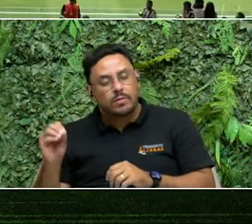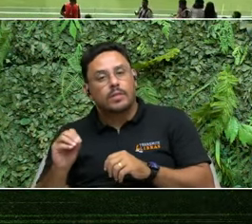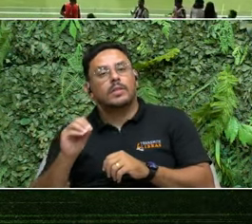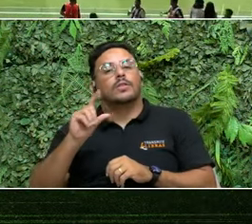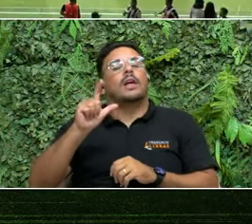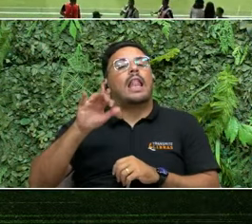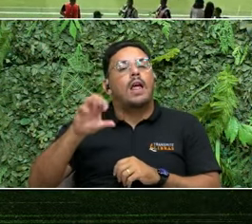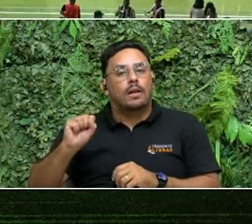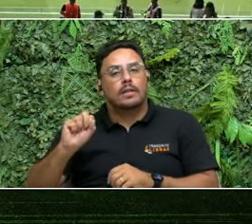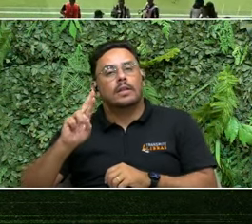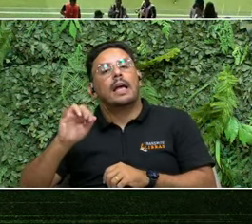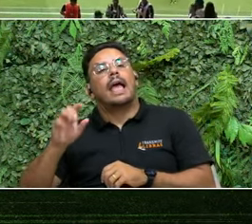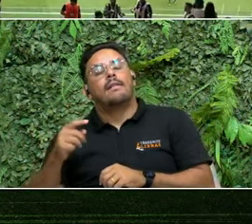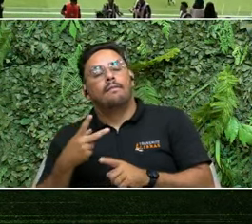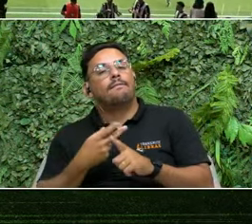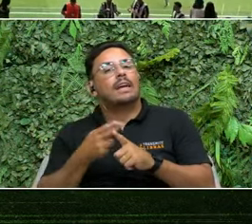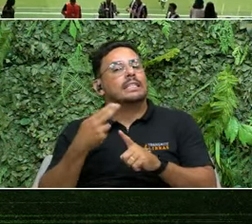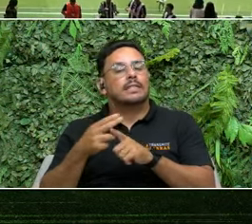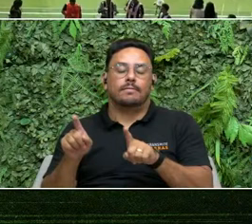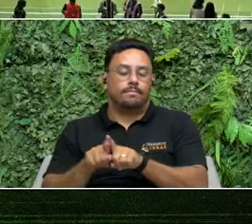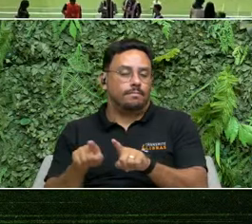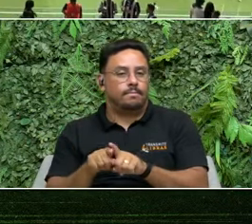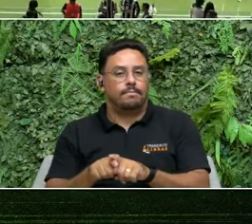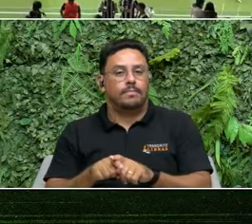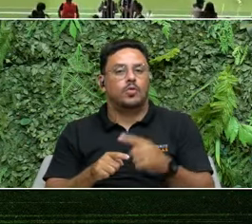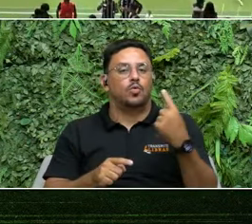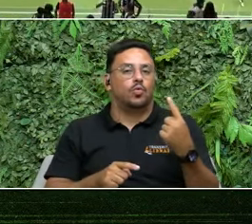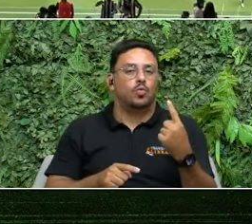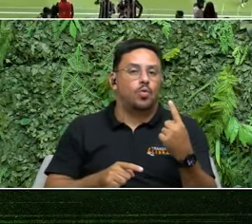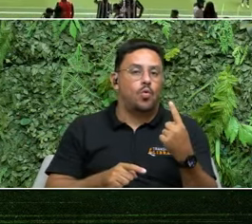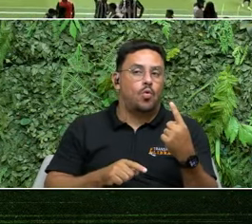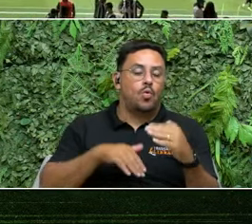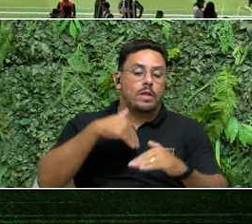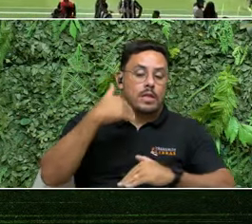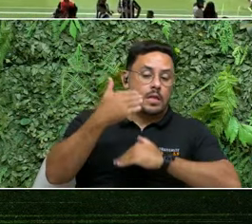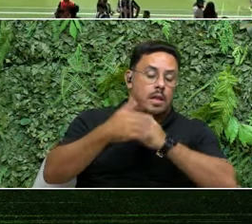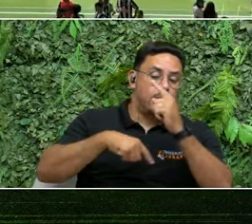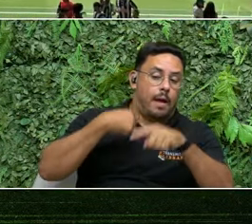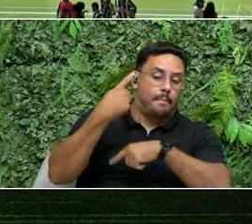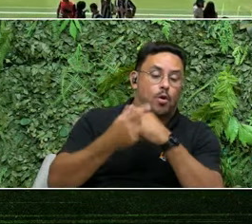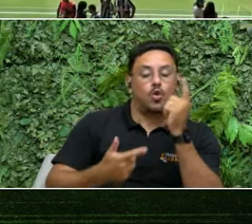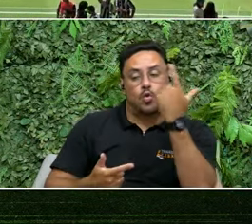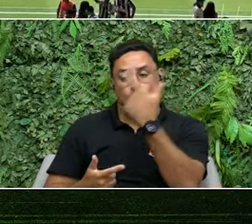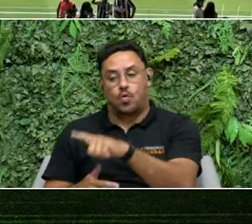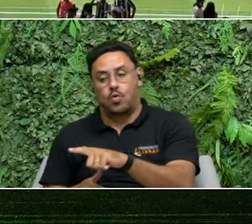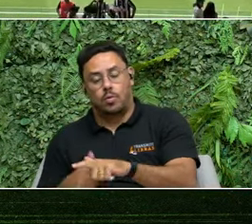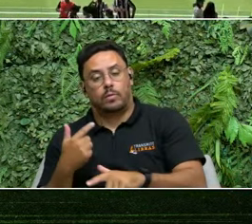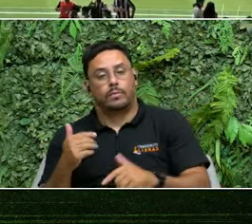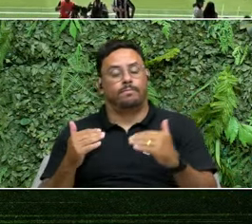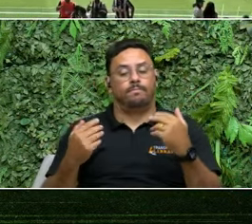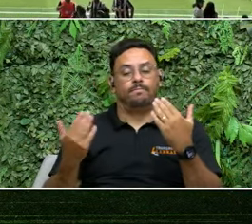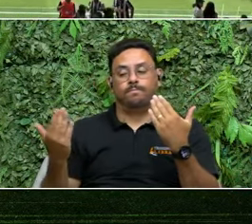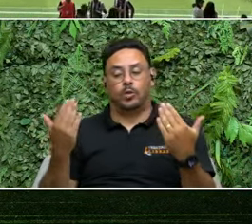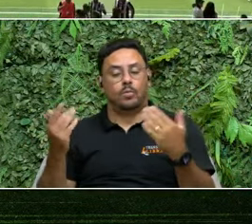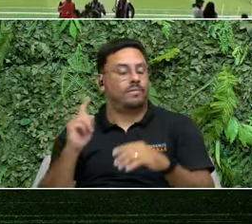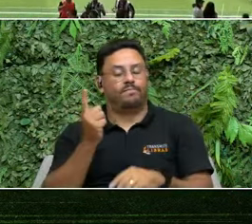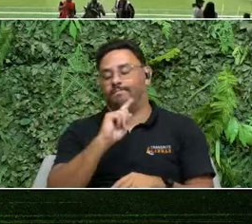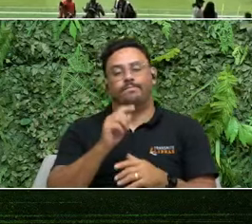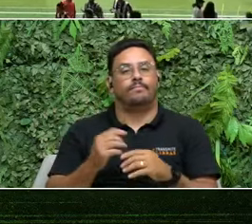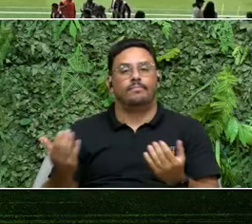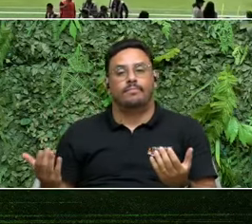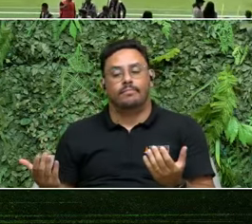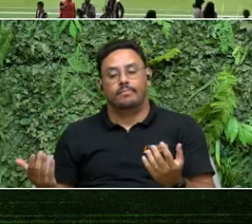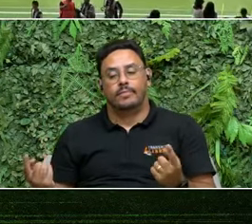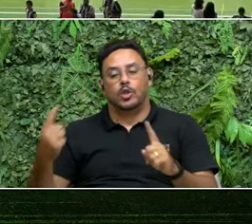r e foram vencedores Então para mim um é consequência do outro compará-los eu acho que eles são complementares e não